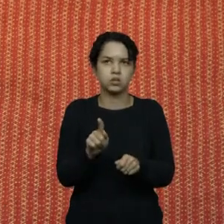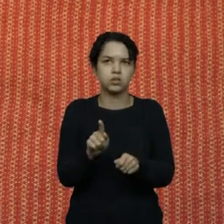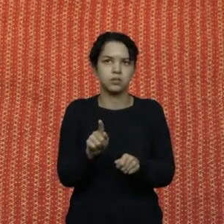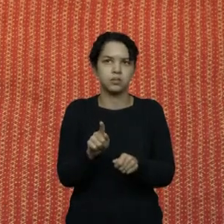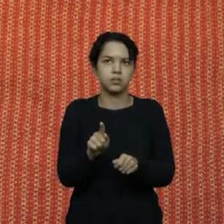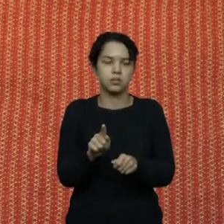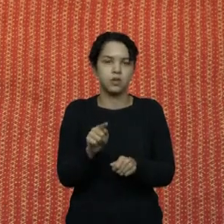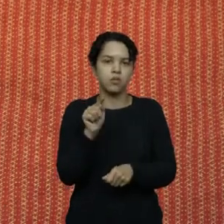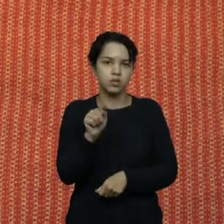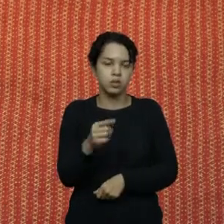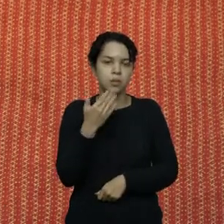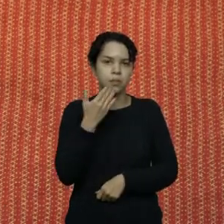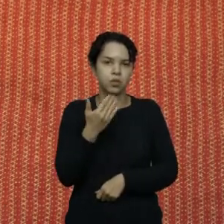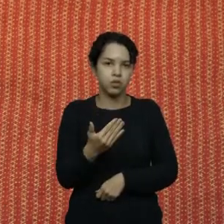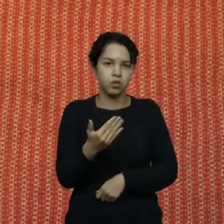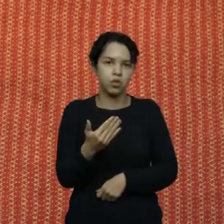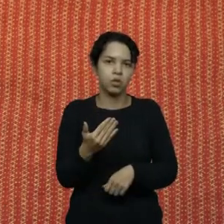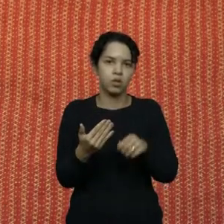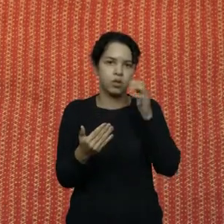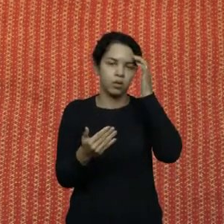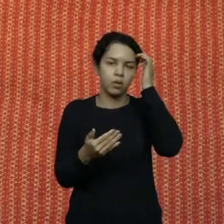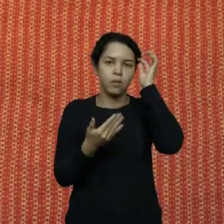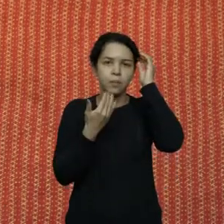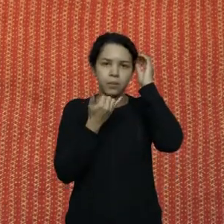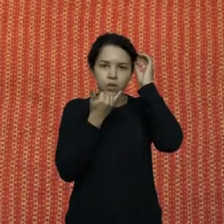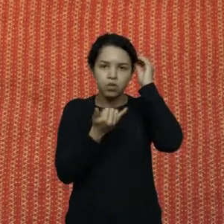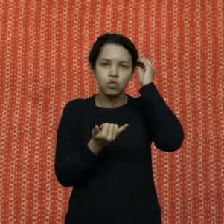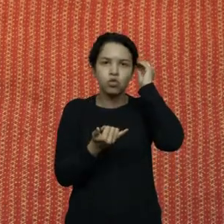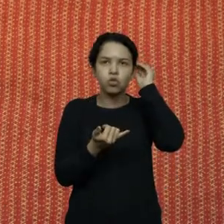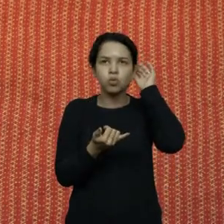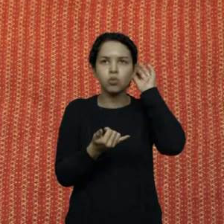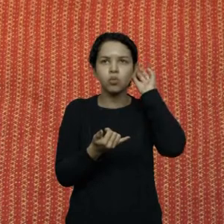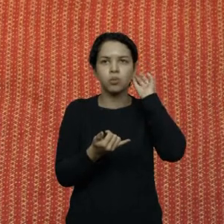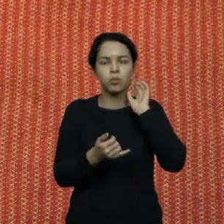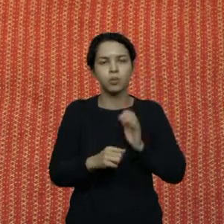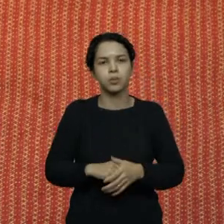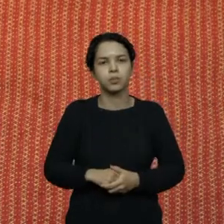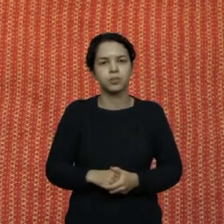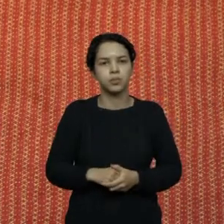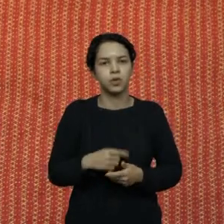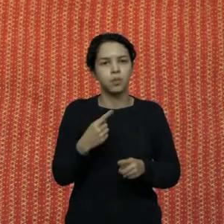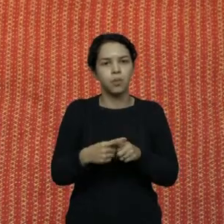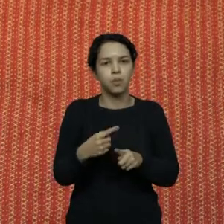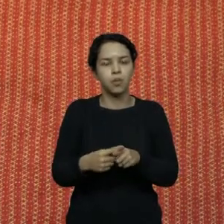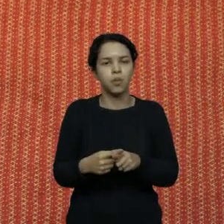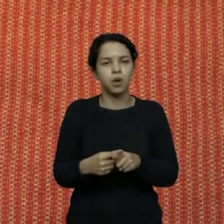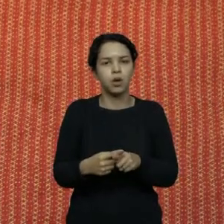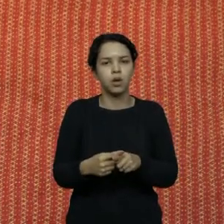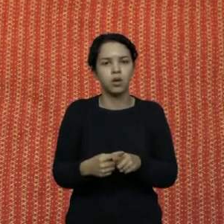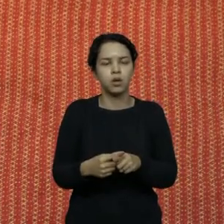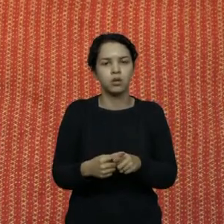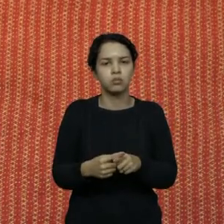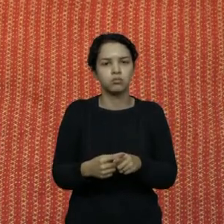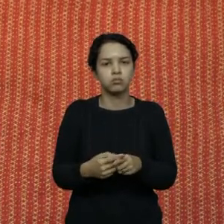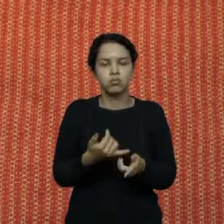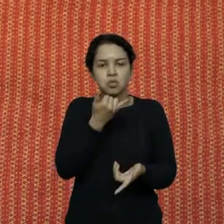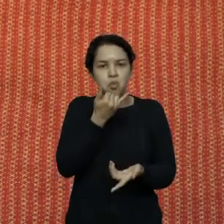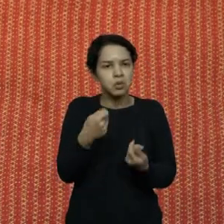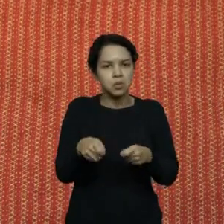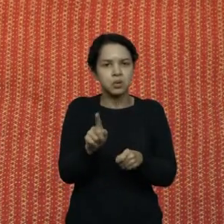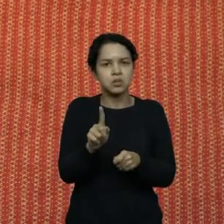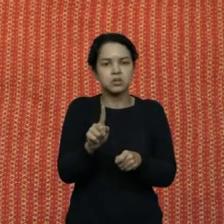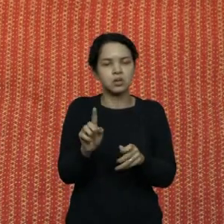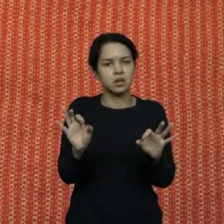pedir máxima vênia o pedir desculpas e por absolutamente nada e até